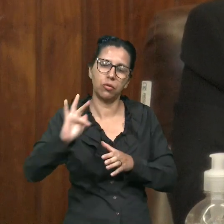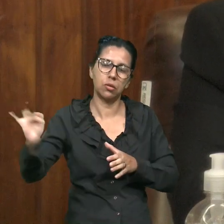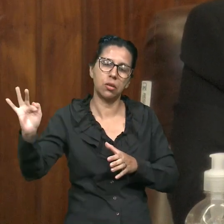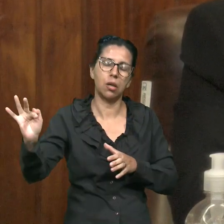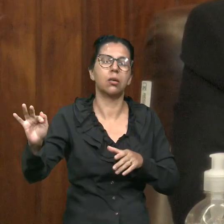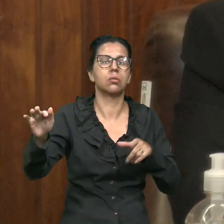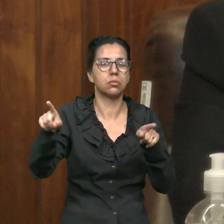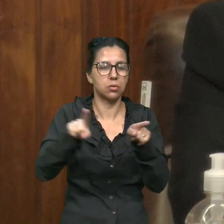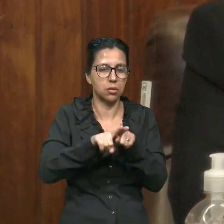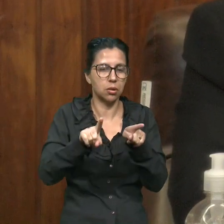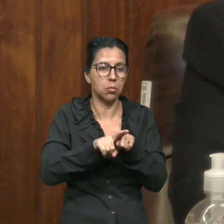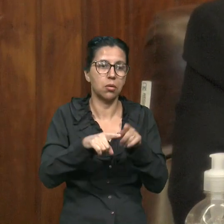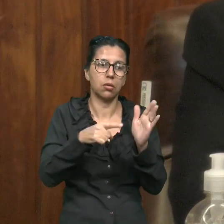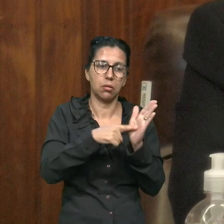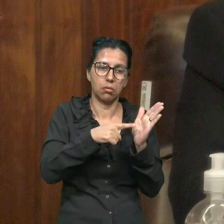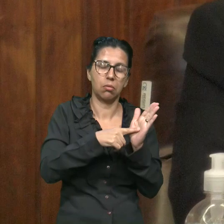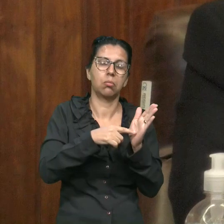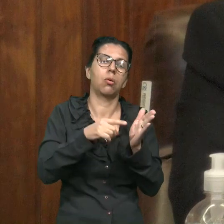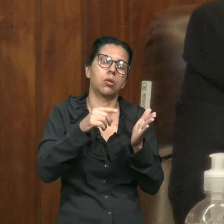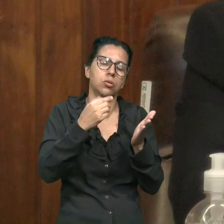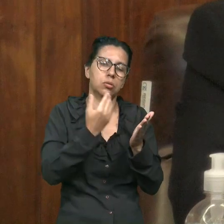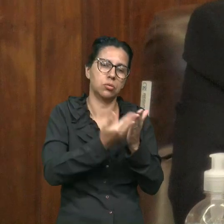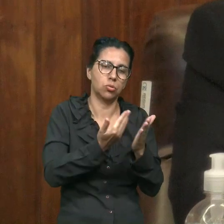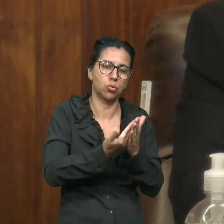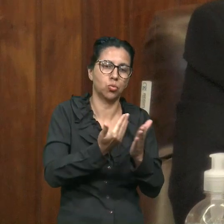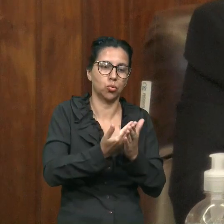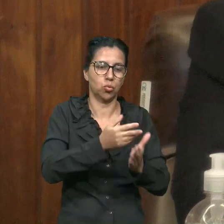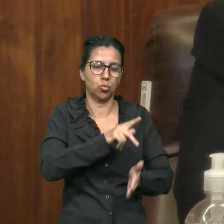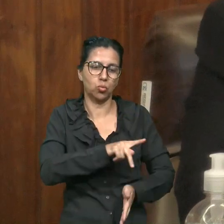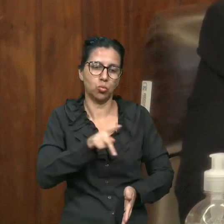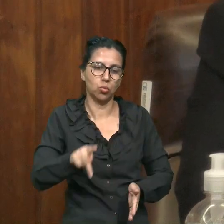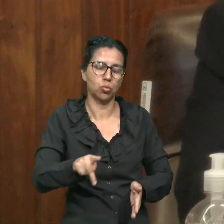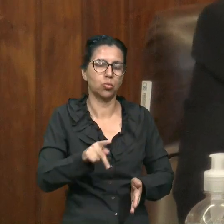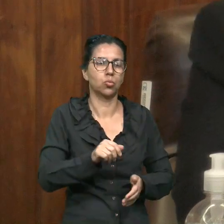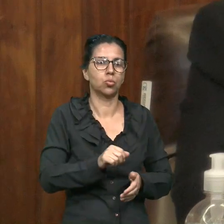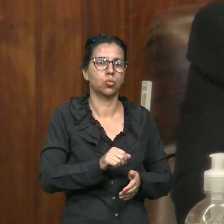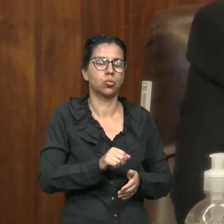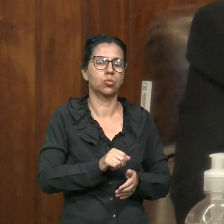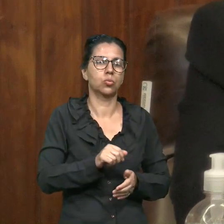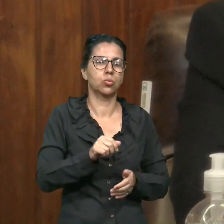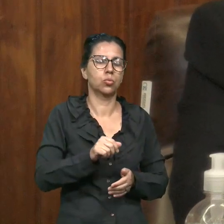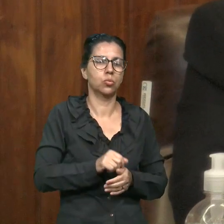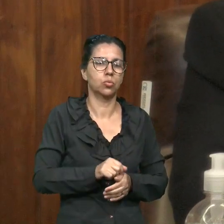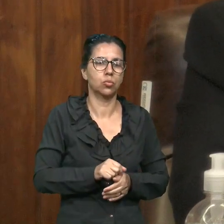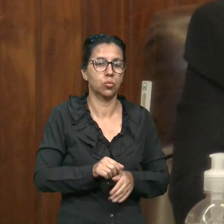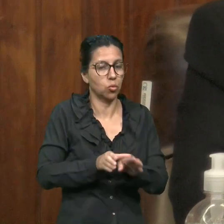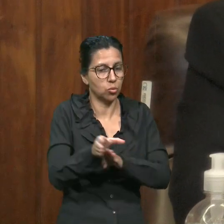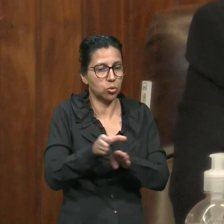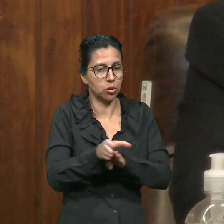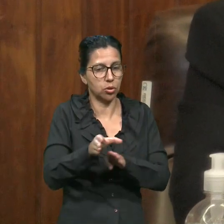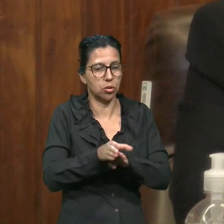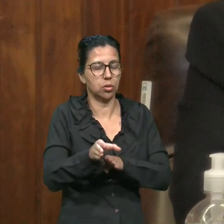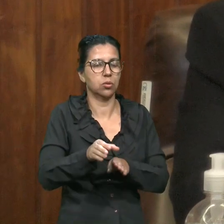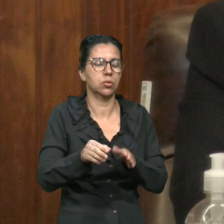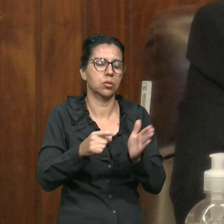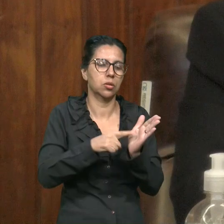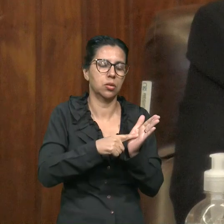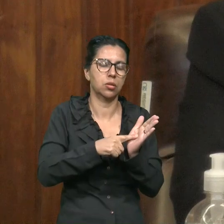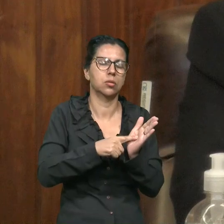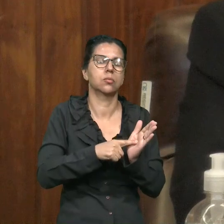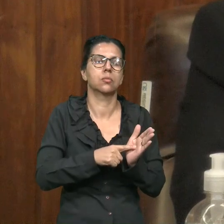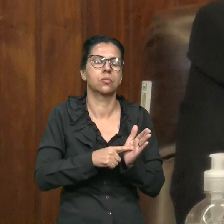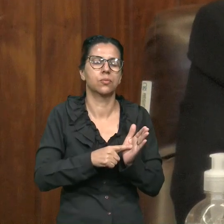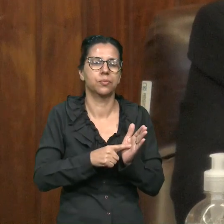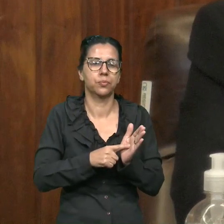para licitações e contratos da administração pública e dá outras providências. Orienta. Artigo 90. Frustrar